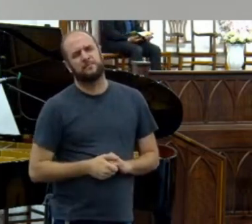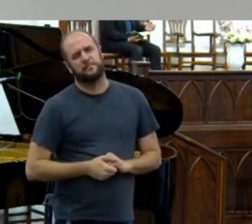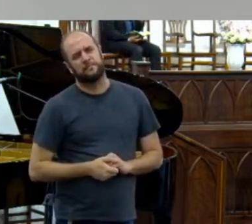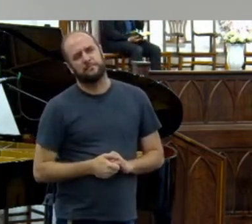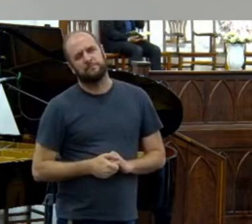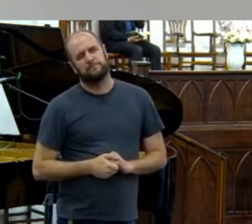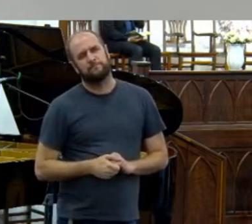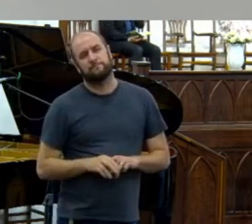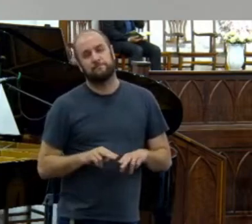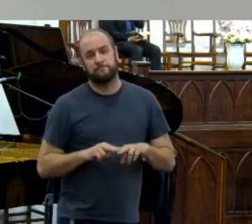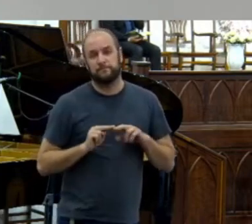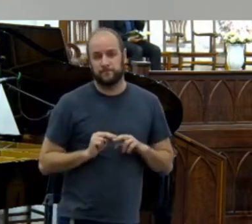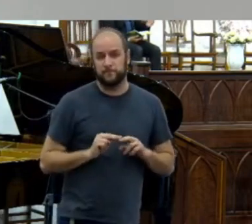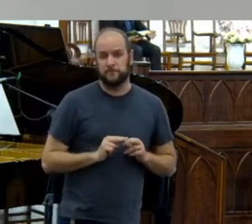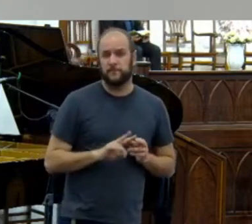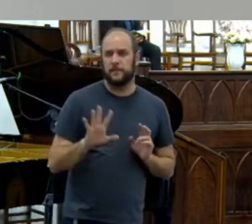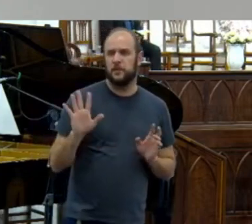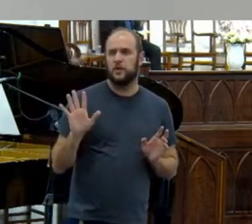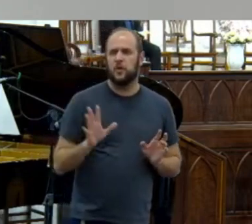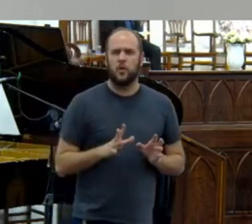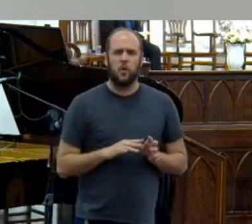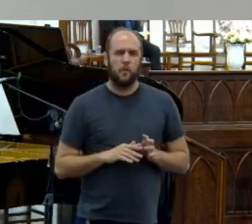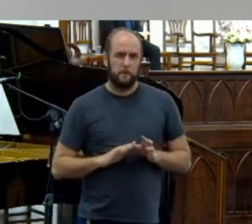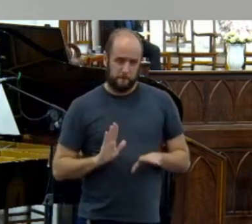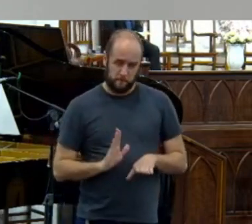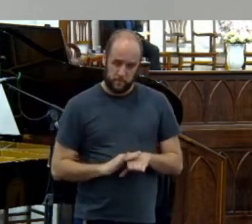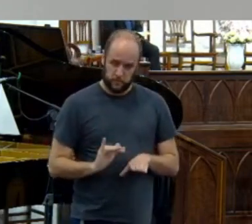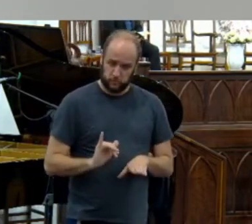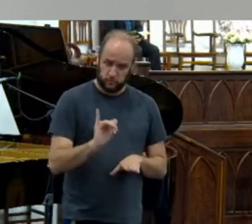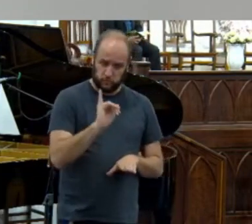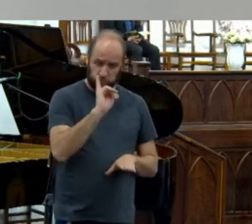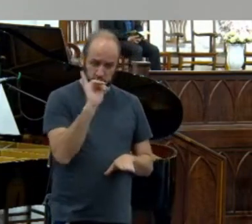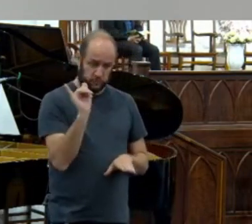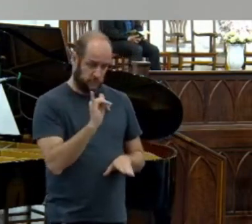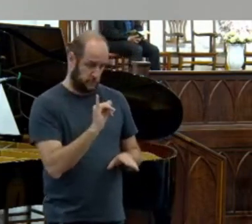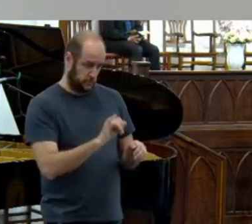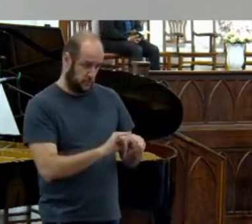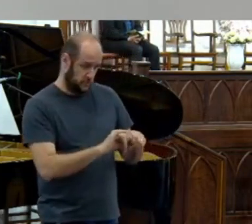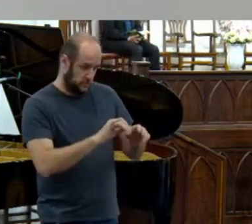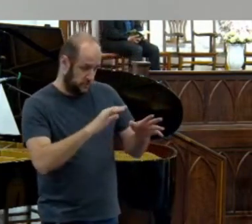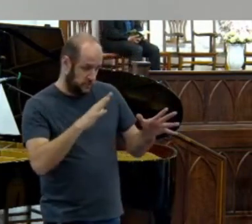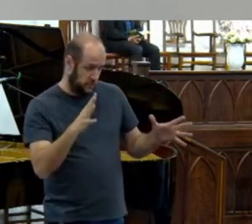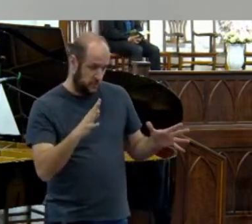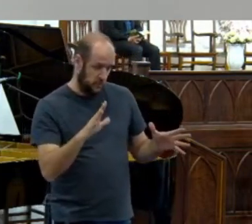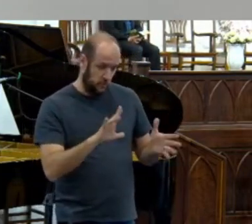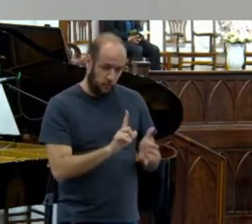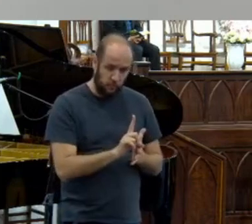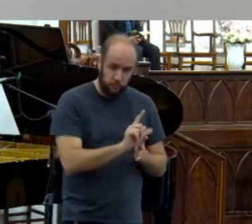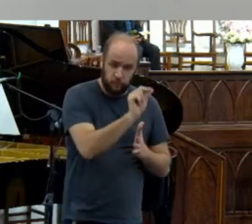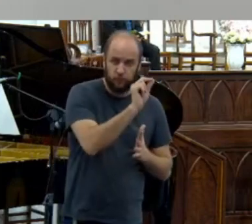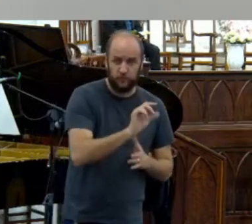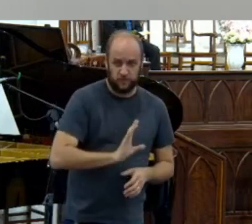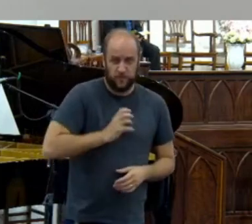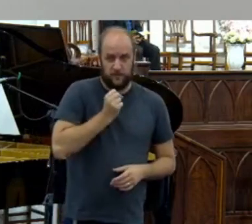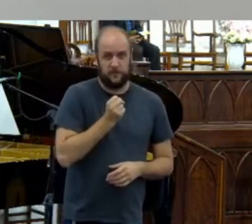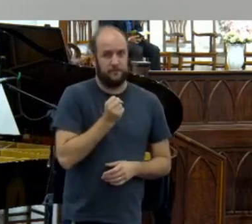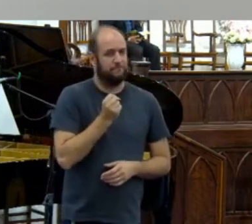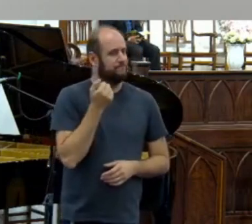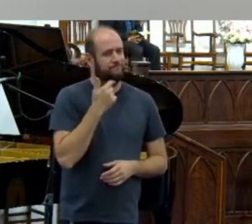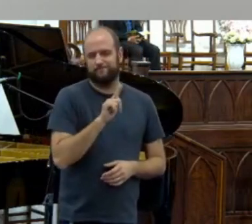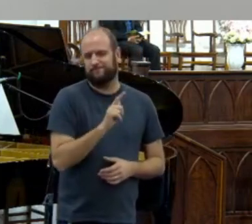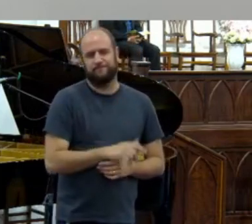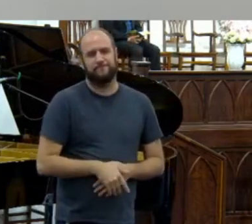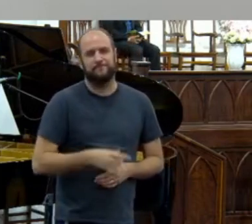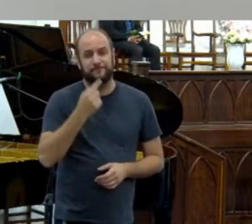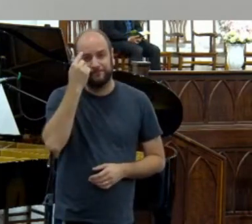Por isso, nem as criaturas mais nobres escaparam da manifestação da ira divina. A